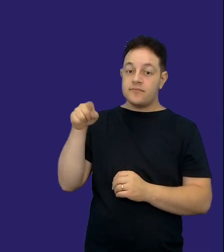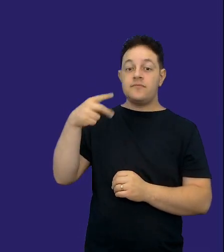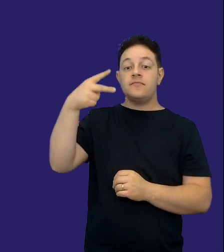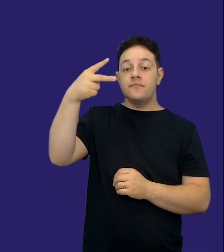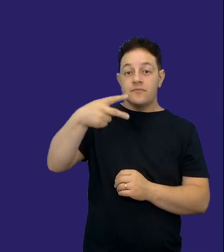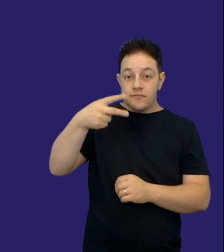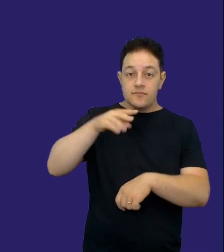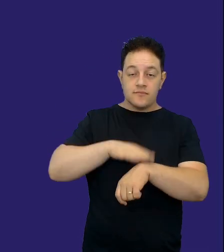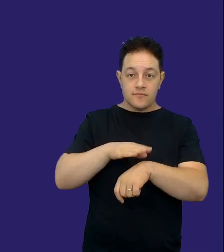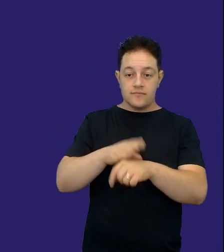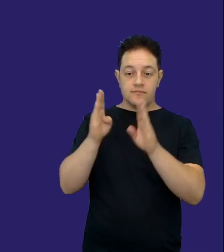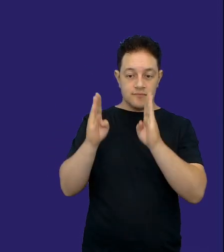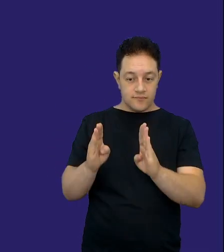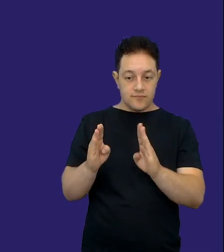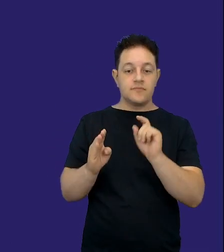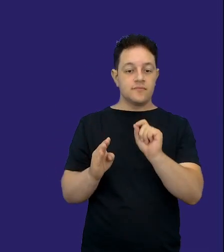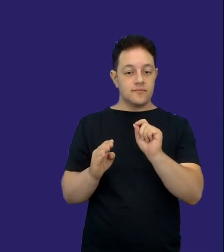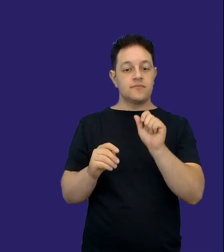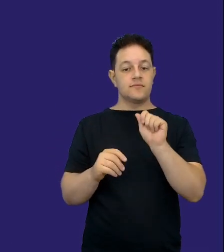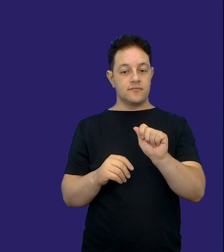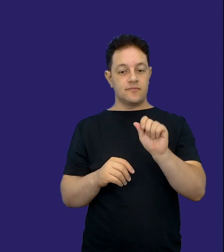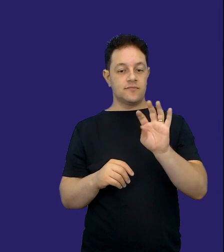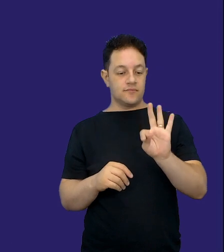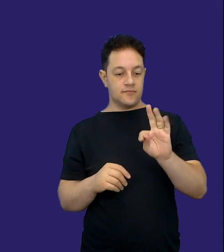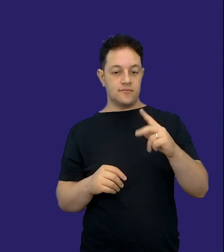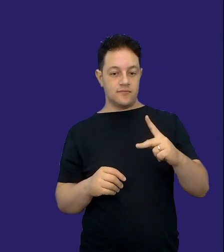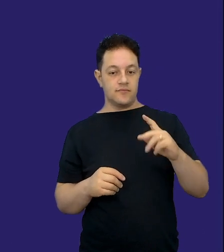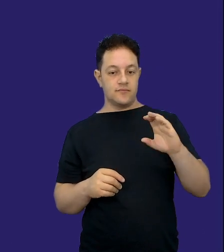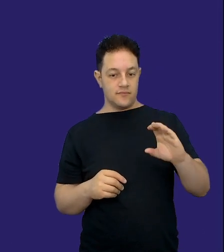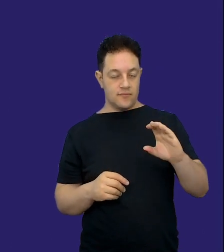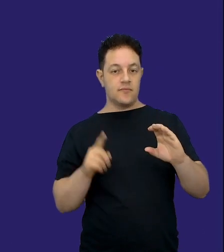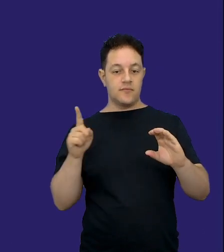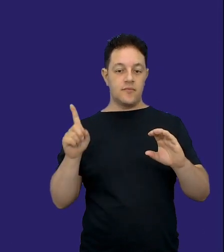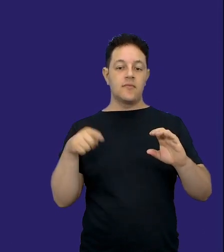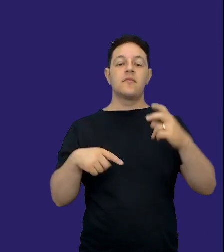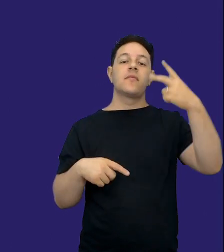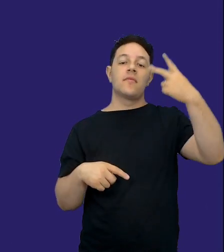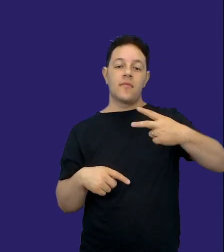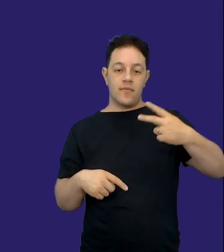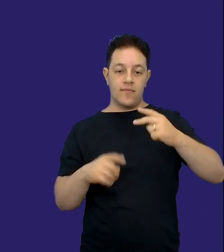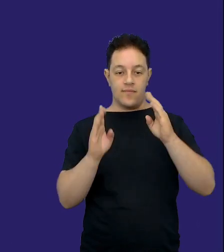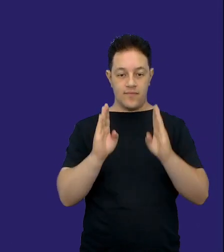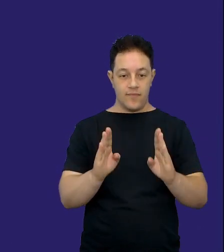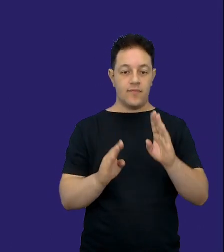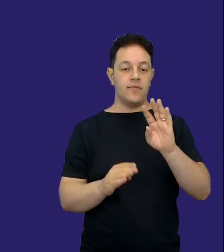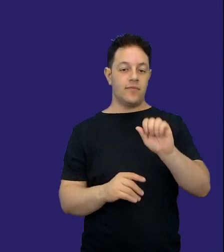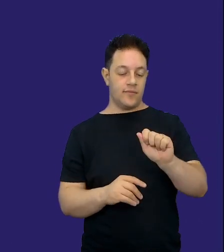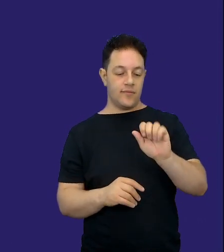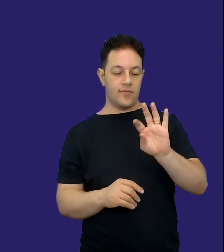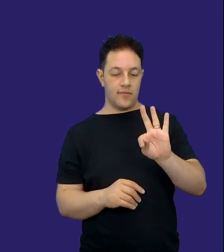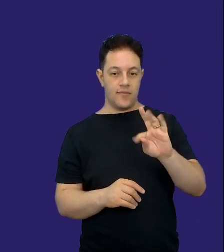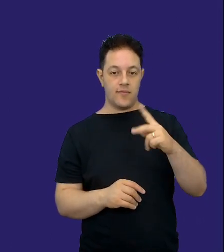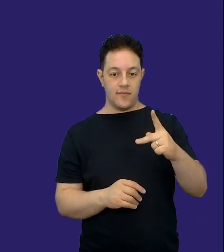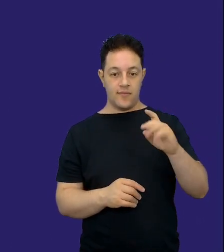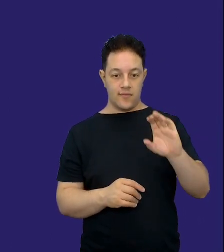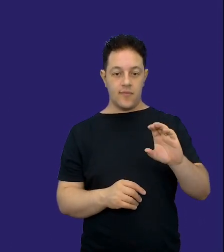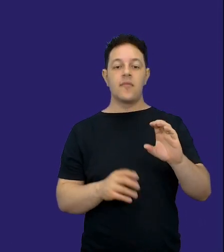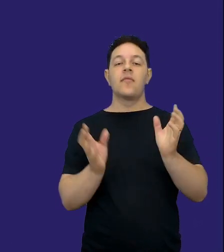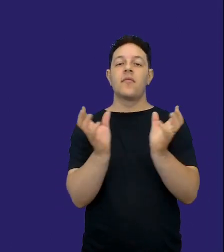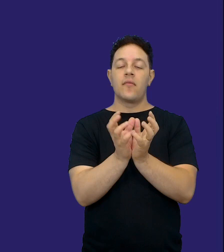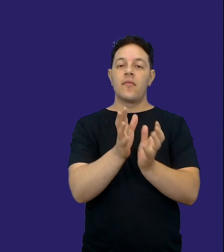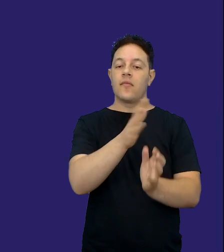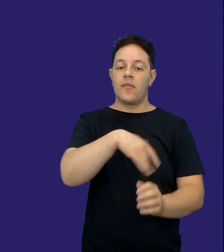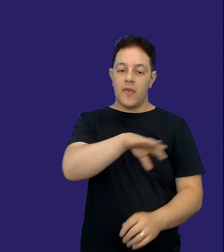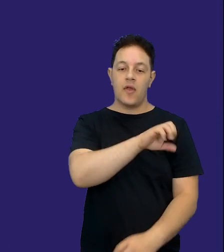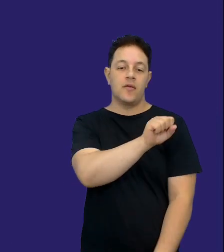segundo momento da ATPC, que é o ATPC com os professores do 8º ano, que é a semana B. E hoje a